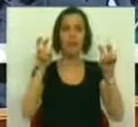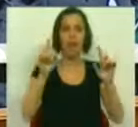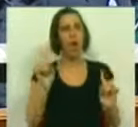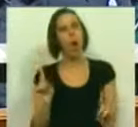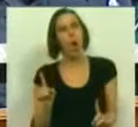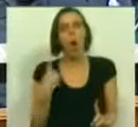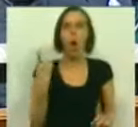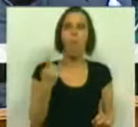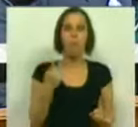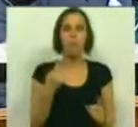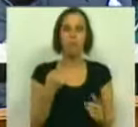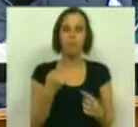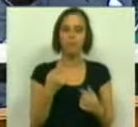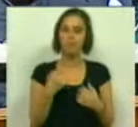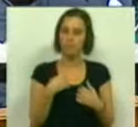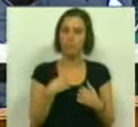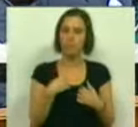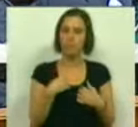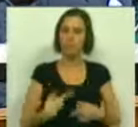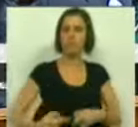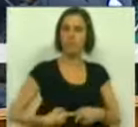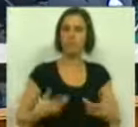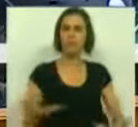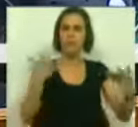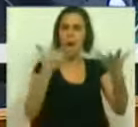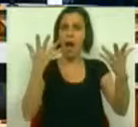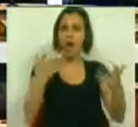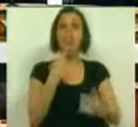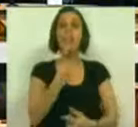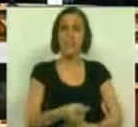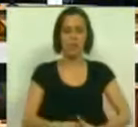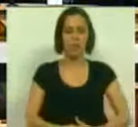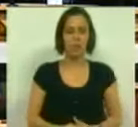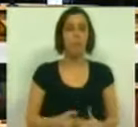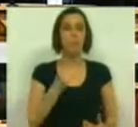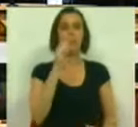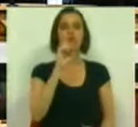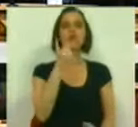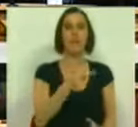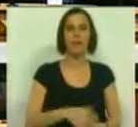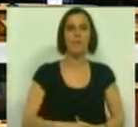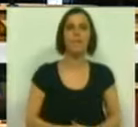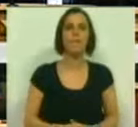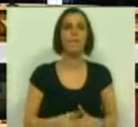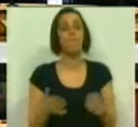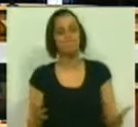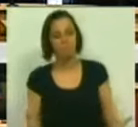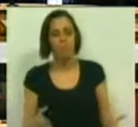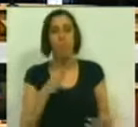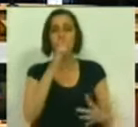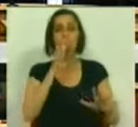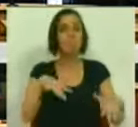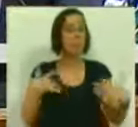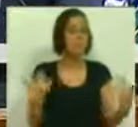deviam fazer mover, fazer entusiasmar, porque diz nomeadamente o seguinte, diz a UGT e cito: em